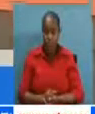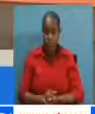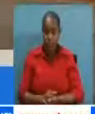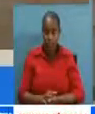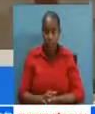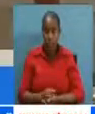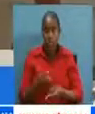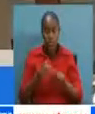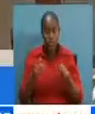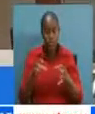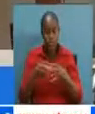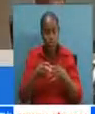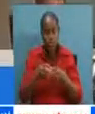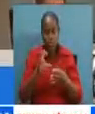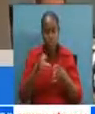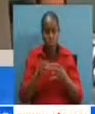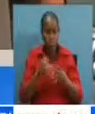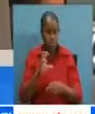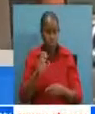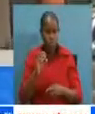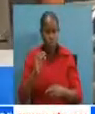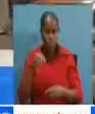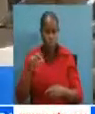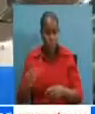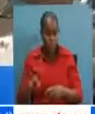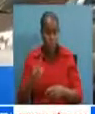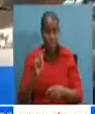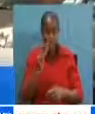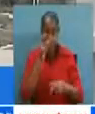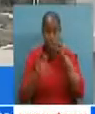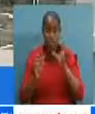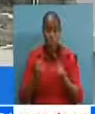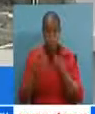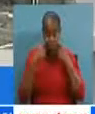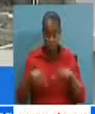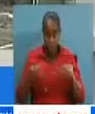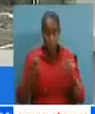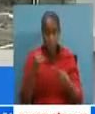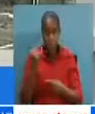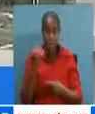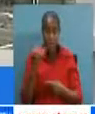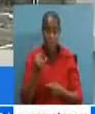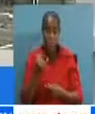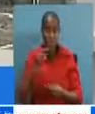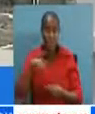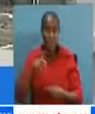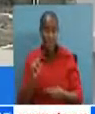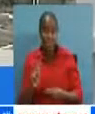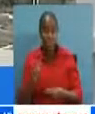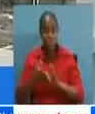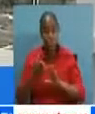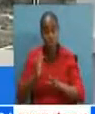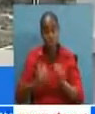conjuntura os agentes econômicos divulgados hoje pelo instituto nacional de estatística o ritmo do crescimento econômico continua a